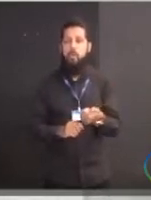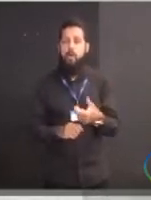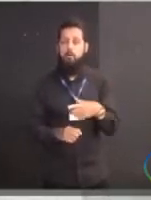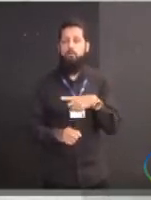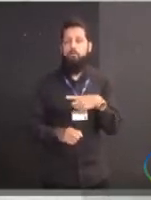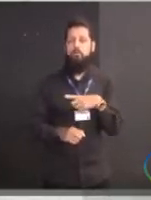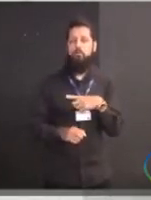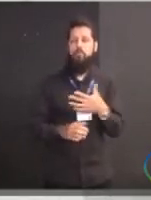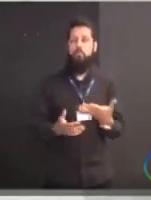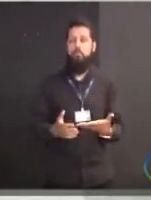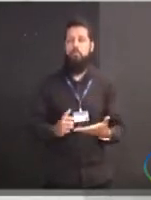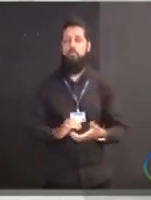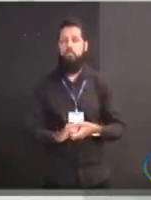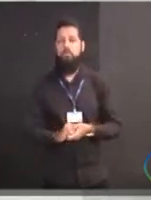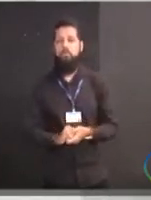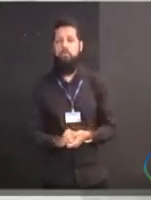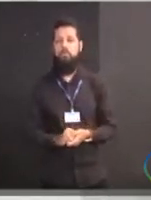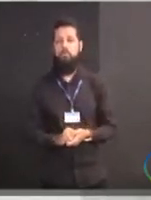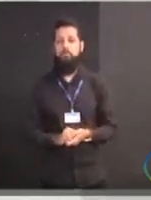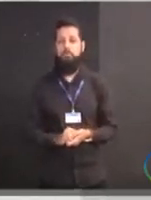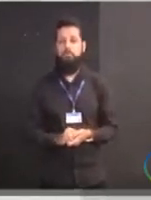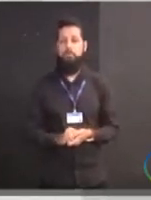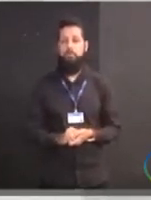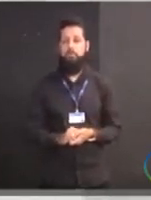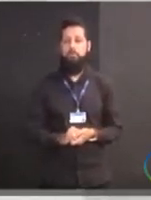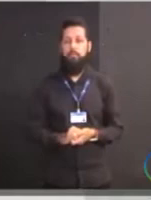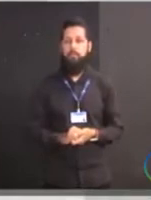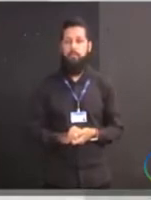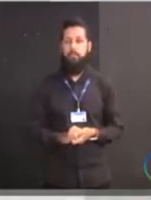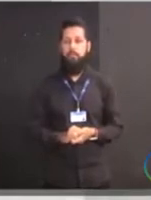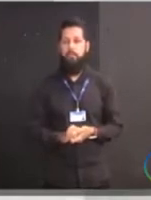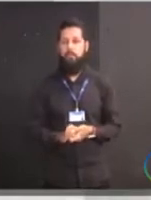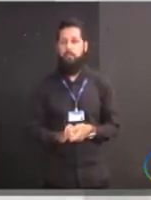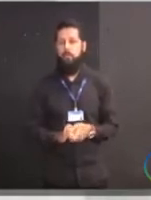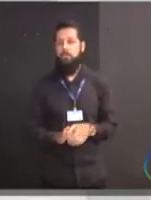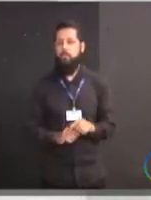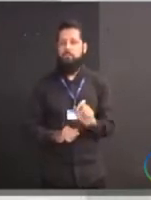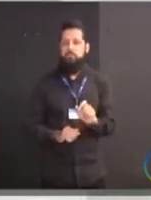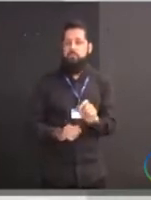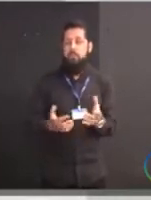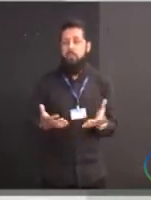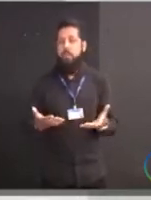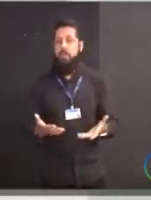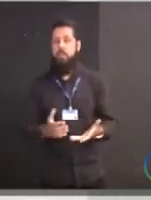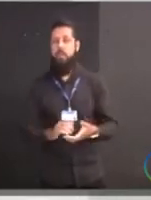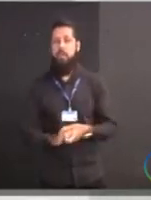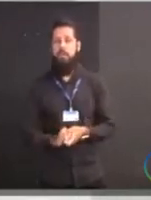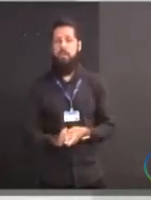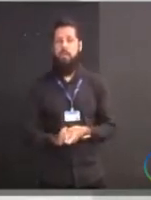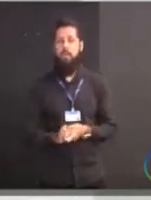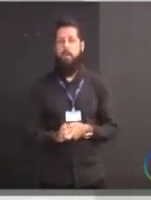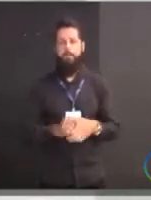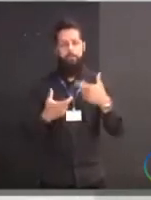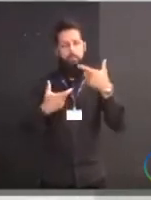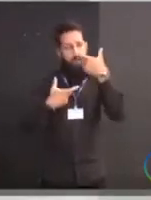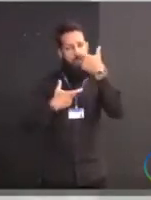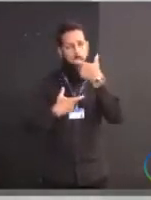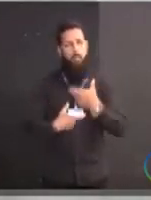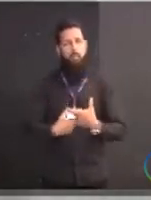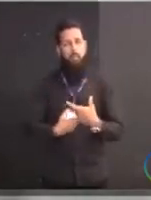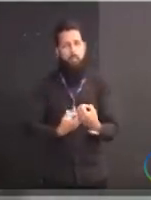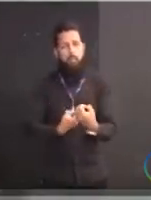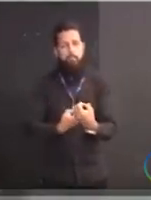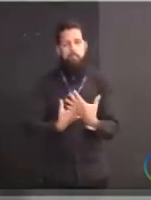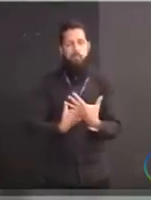fôssemos sacudidos pela notícia de que o homem novo está entre nós,